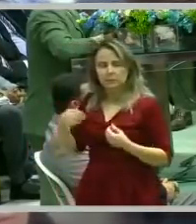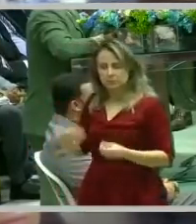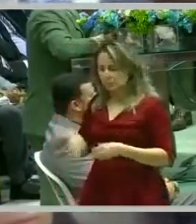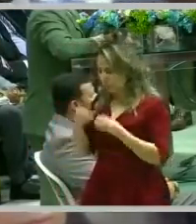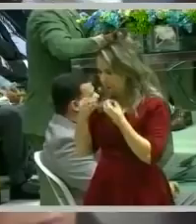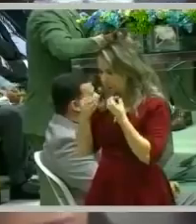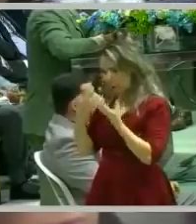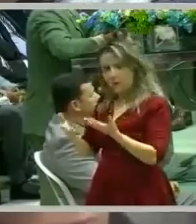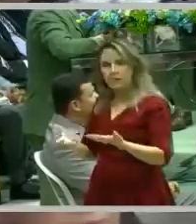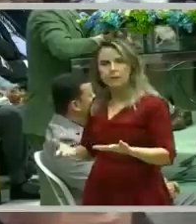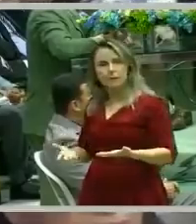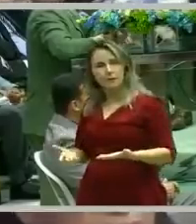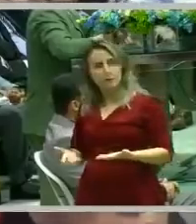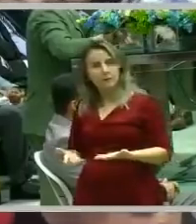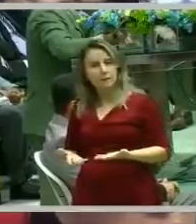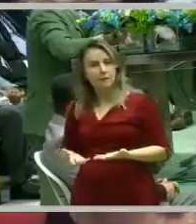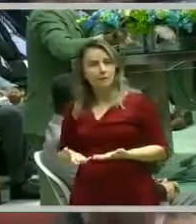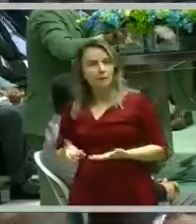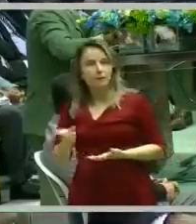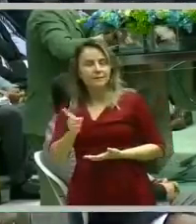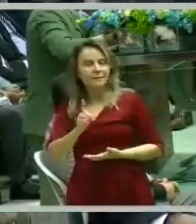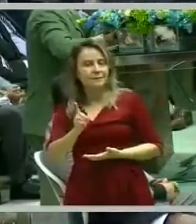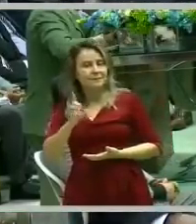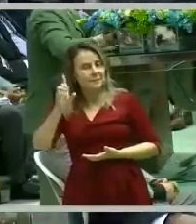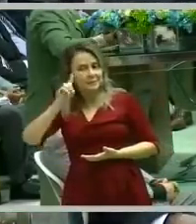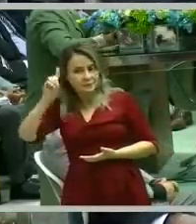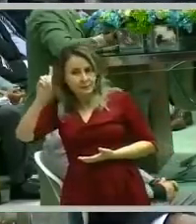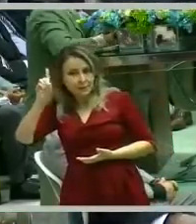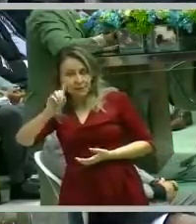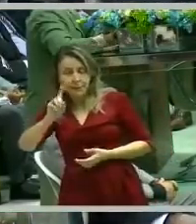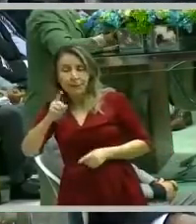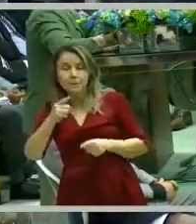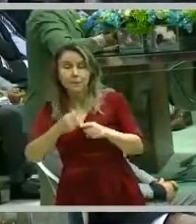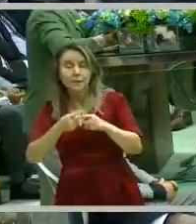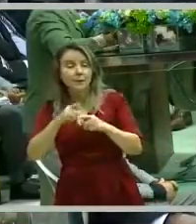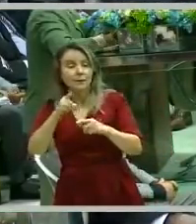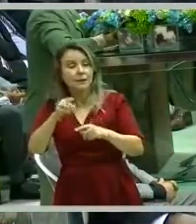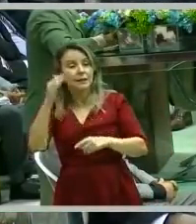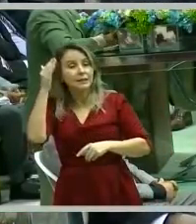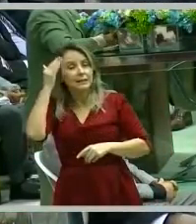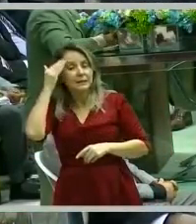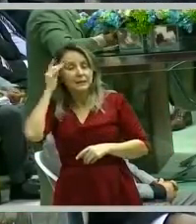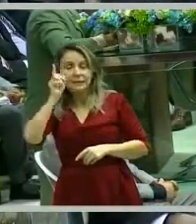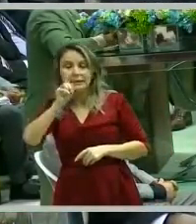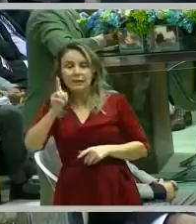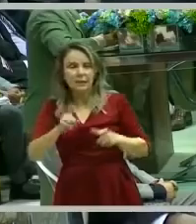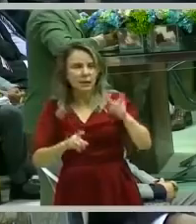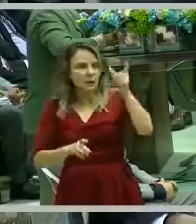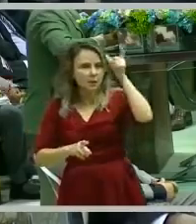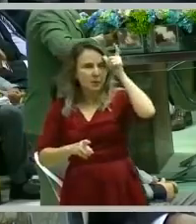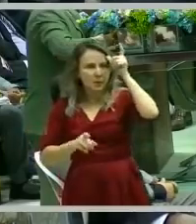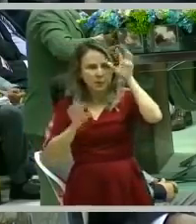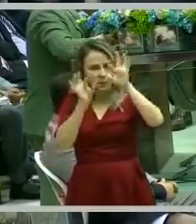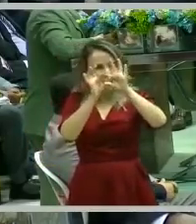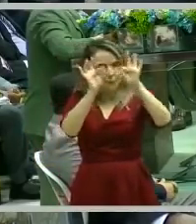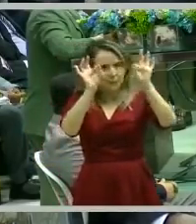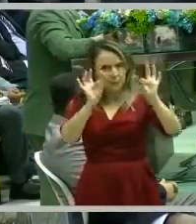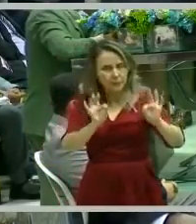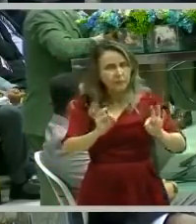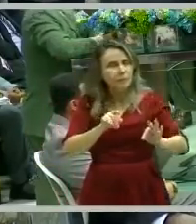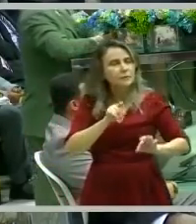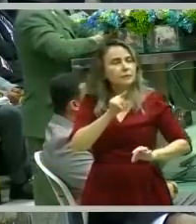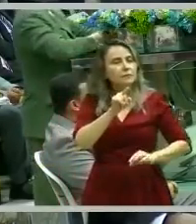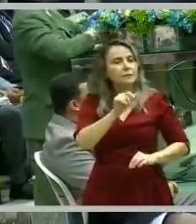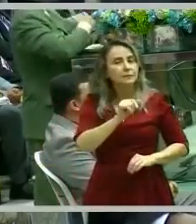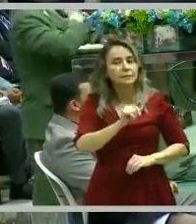irmão, não vem de Deus não, porque você não está entendendo a jogada do diabo. O diabo está atingindo aquele homem de Deus, aquela